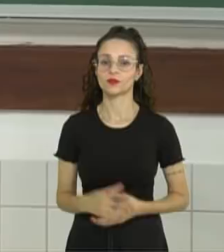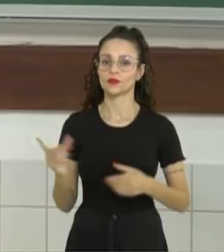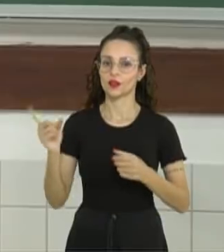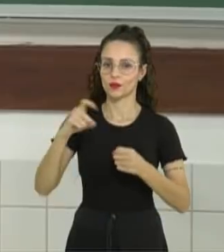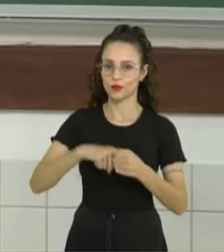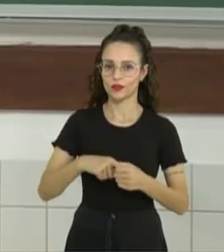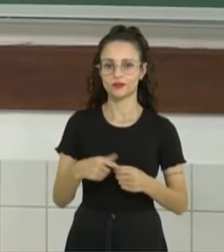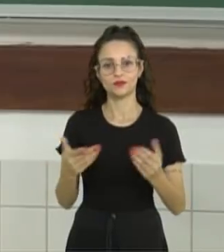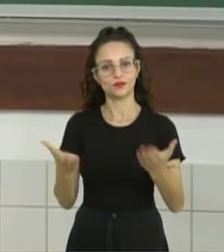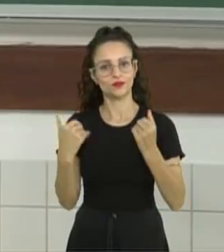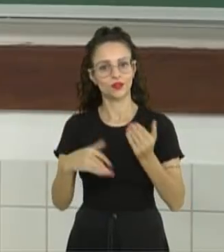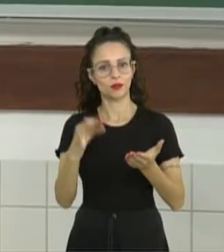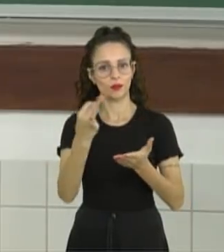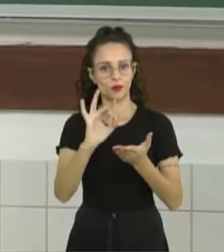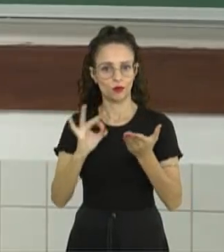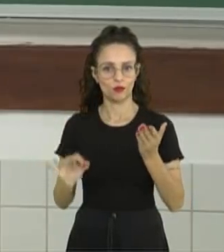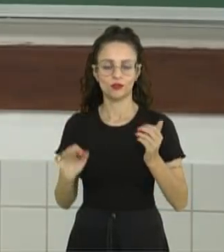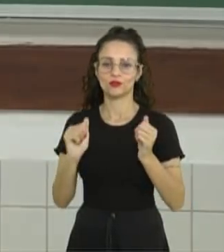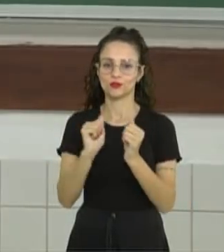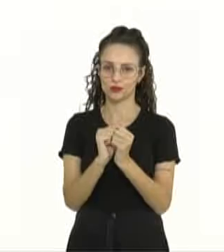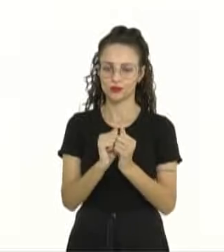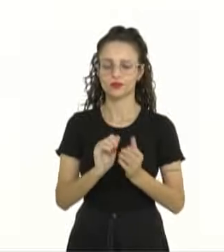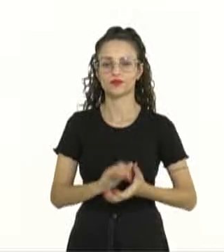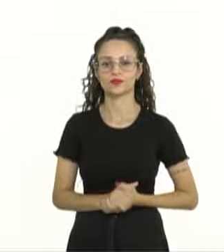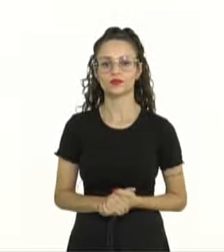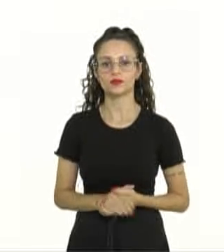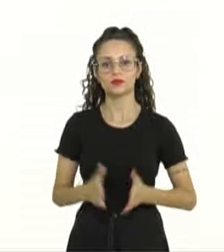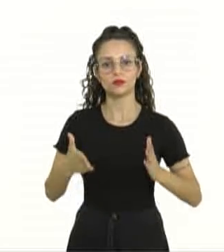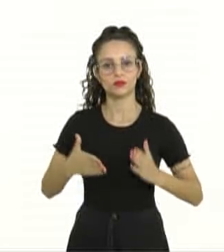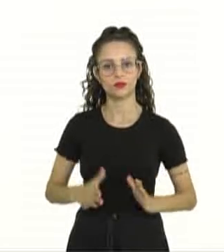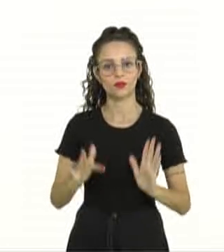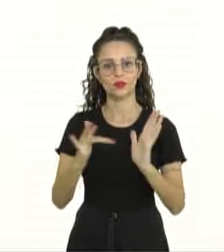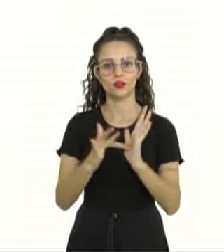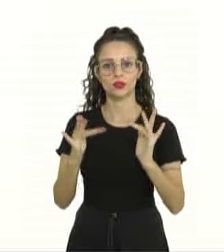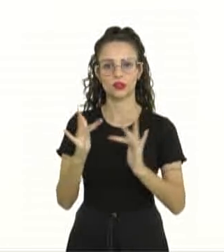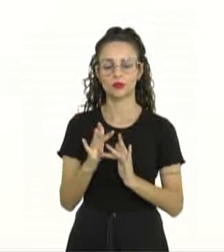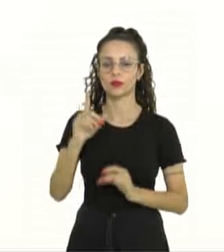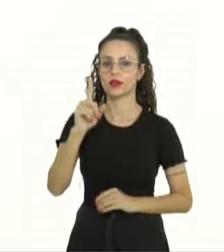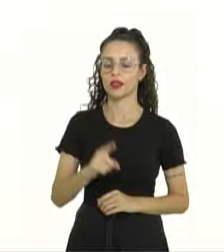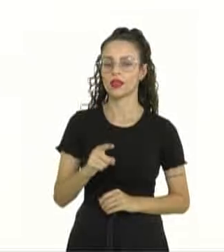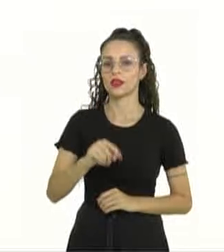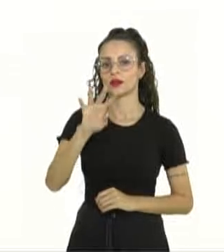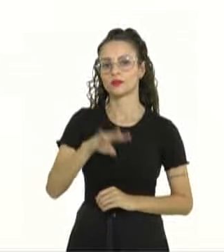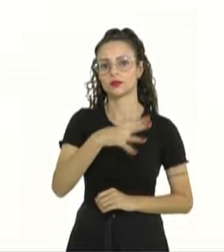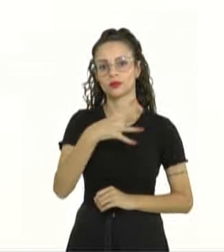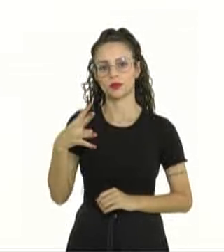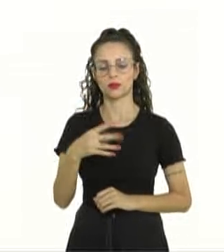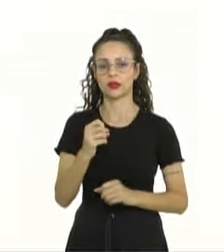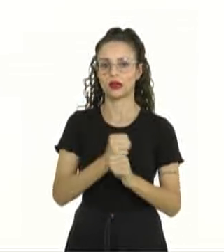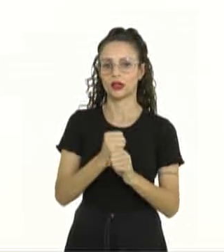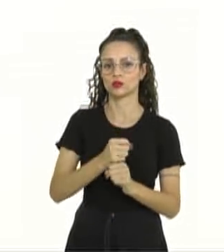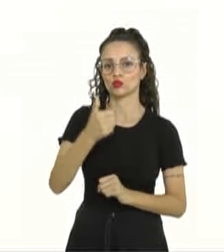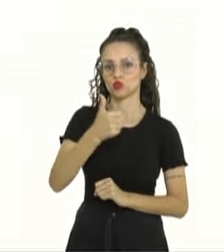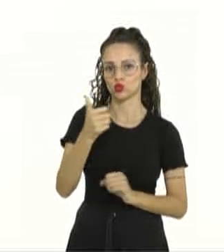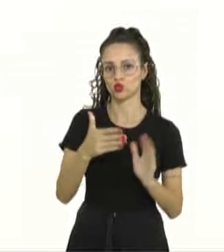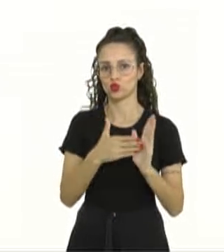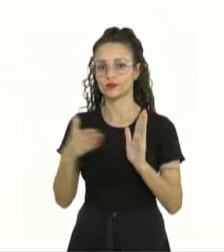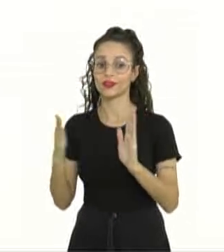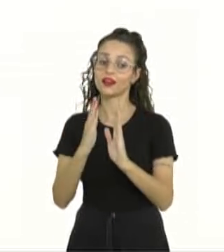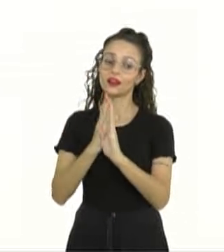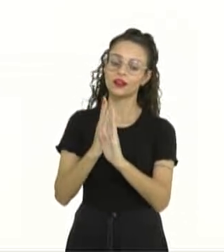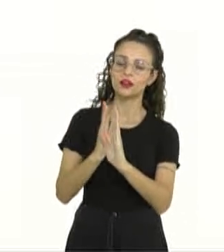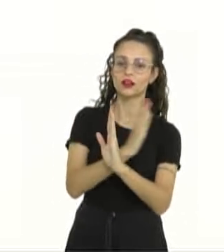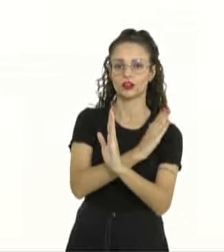Voltei. Vamos corrigir juntos essa? O nascimento de Cristo é considerado o ano 1 do calendário cristão. Assim, no caso dos acontecimentos anteriores ao nascimento de